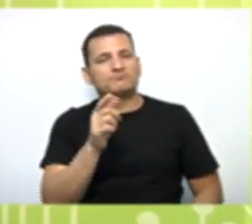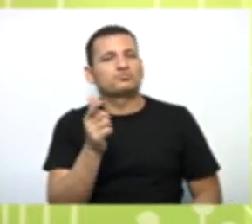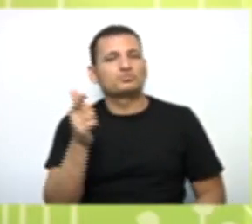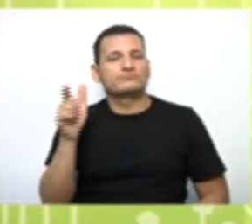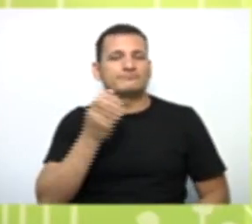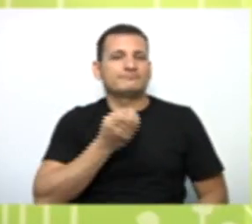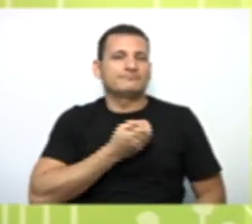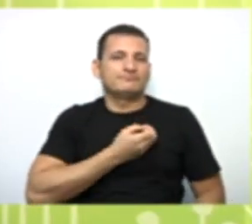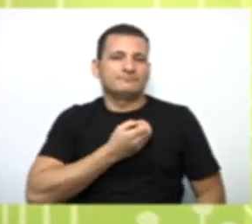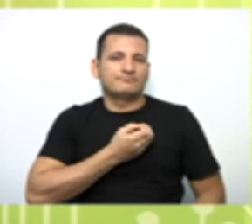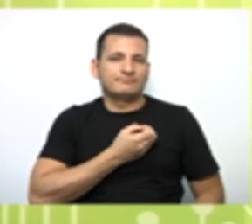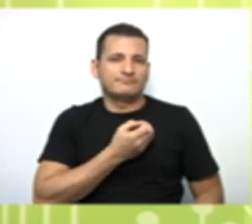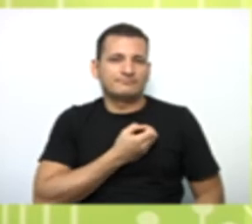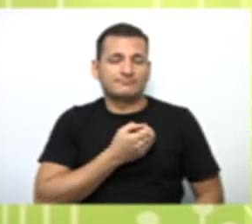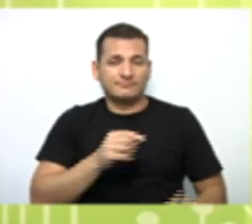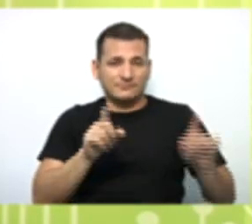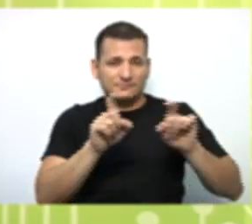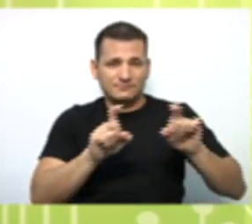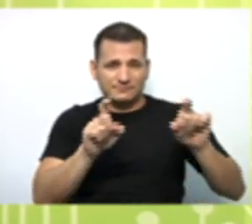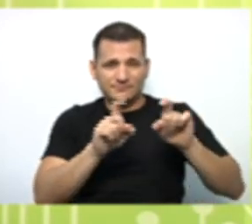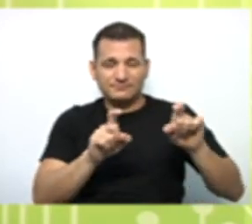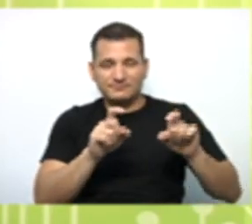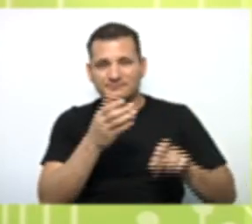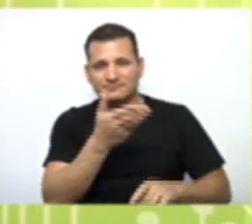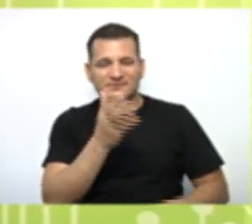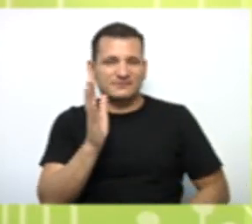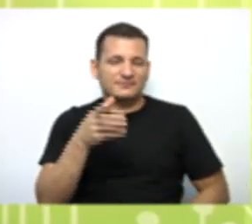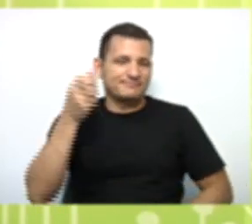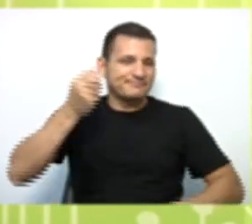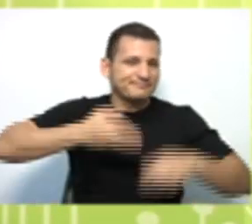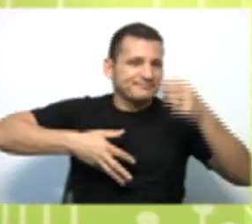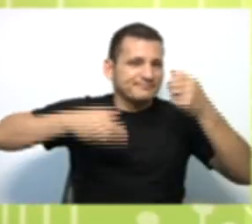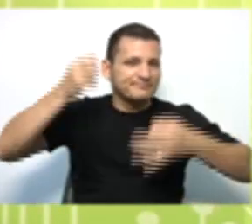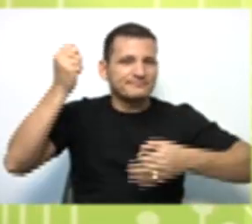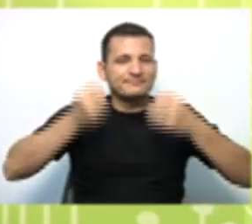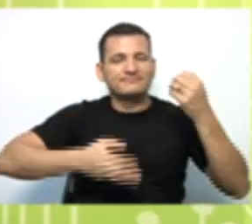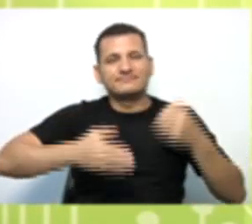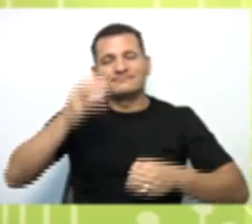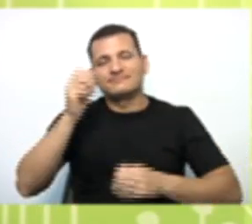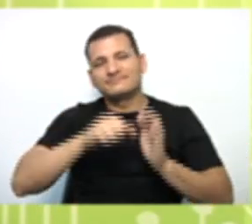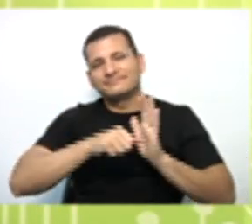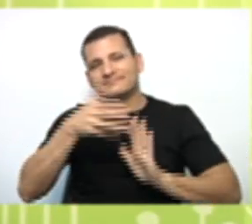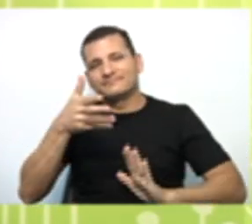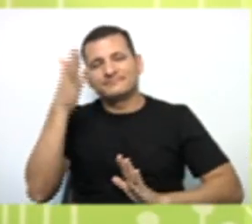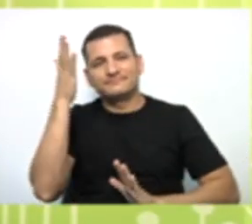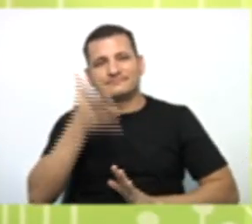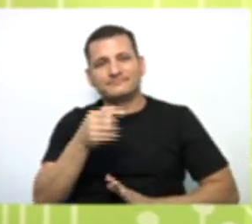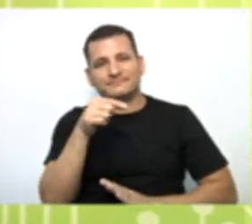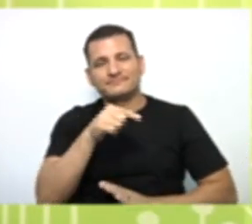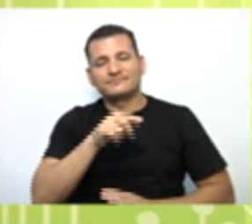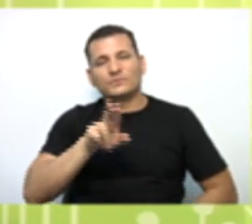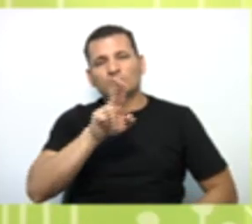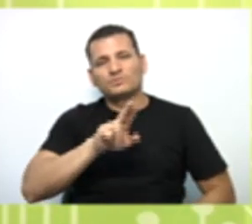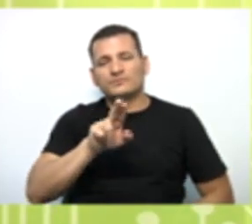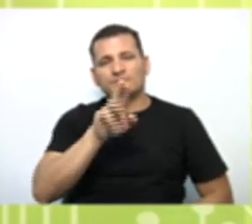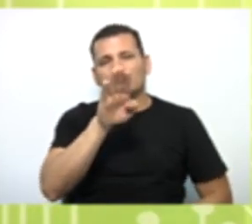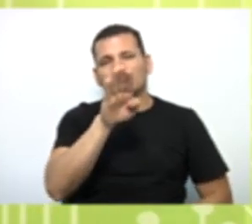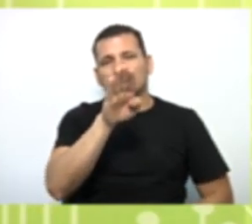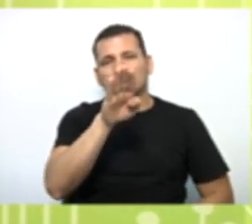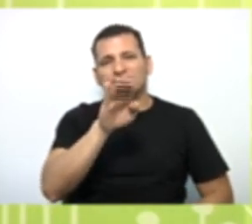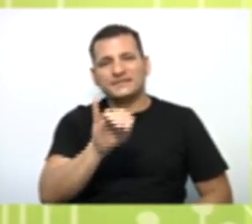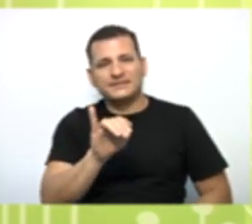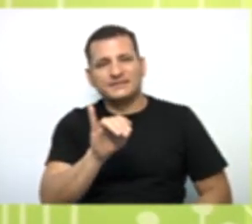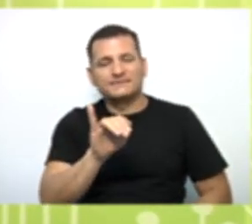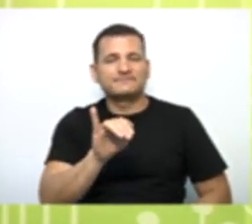base. O computador, gente, desde que a gente já falou isso várias vezes, ele utiliza o sistema binário. O que é o sistema